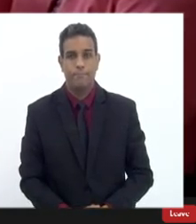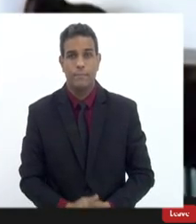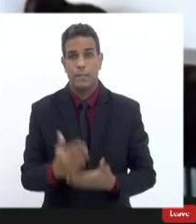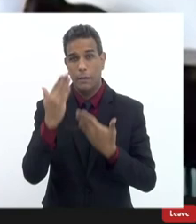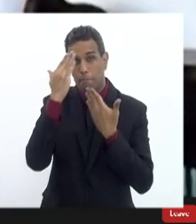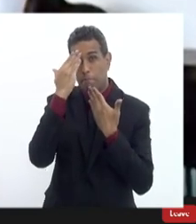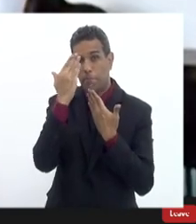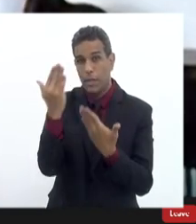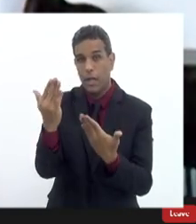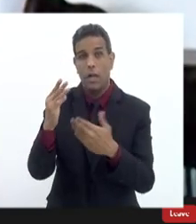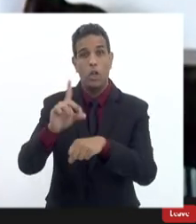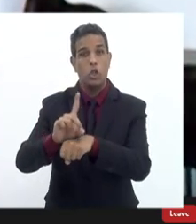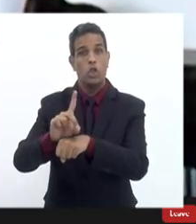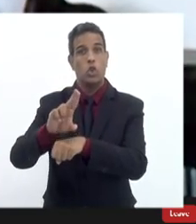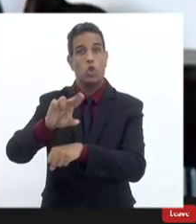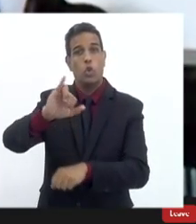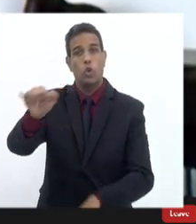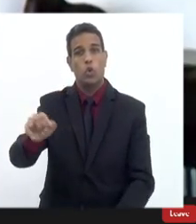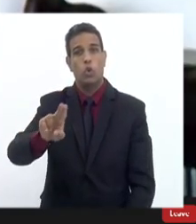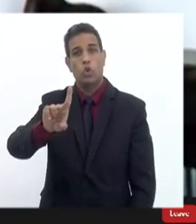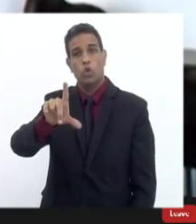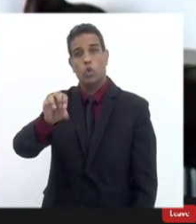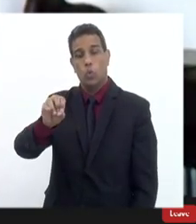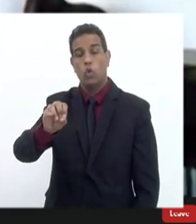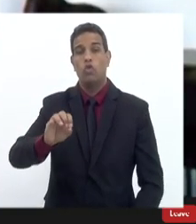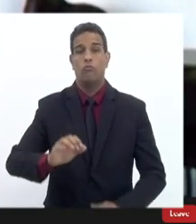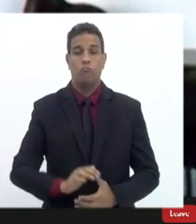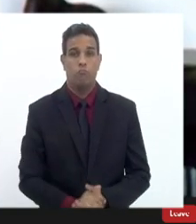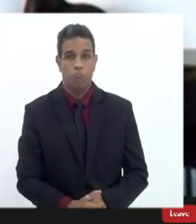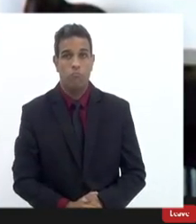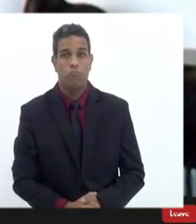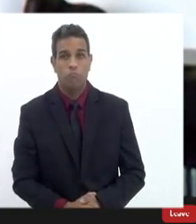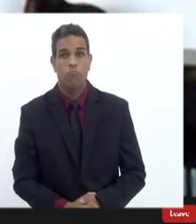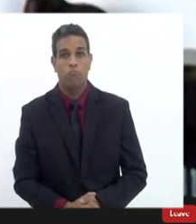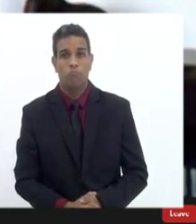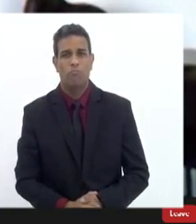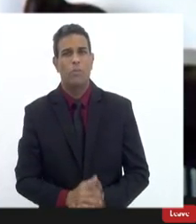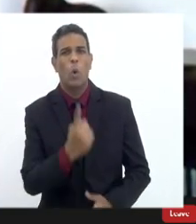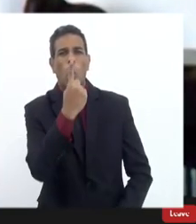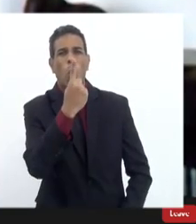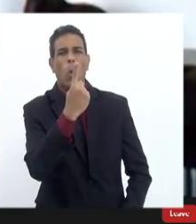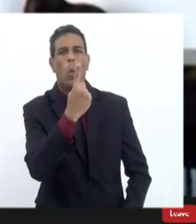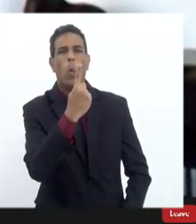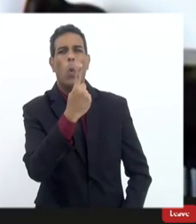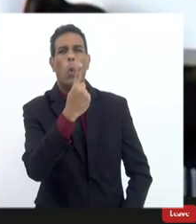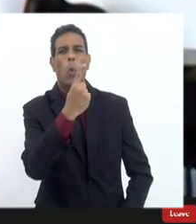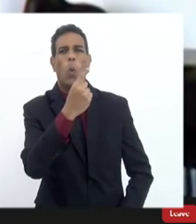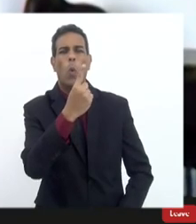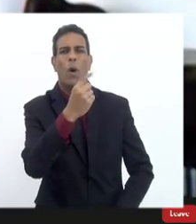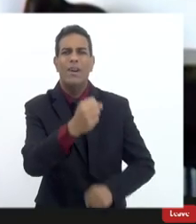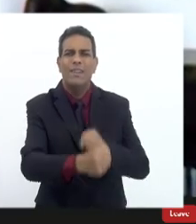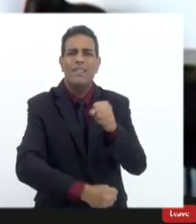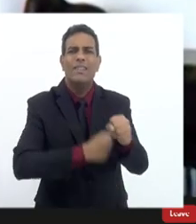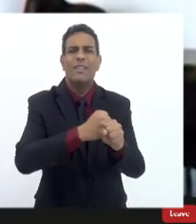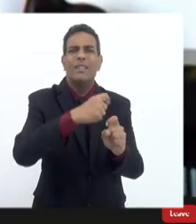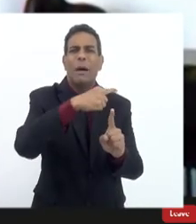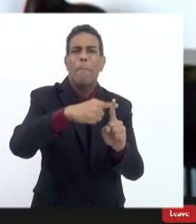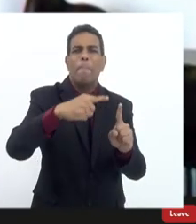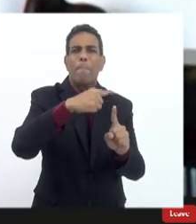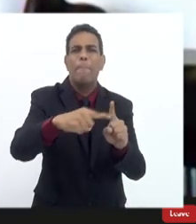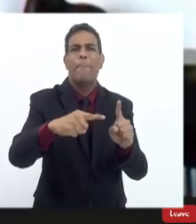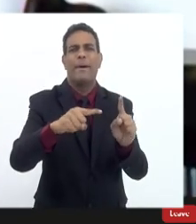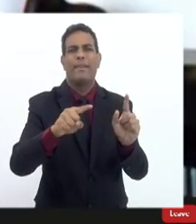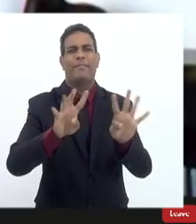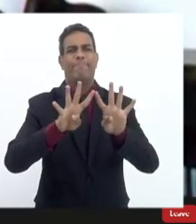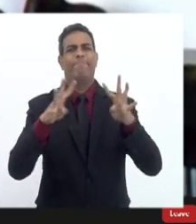Obrigado, doutor Júlio. A gente está já aí com um ano e cinco meses de pandemia. A gente sabe que a gestão